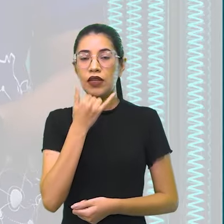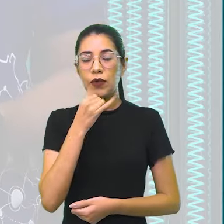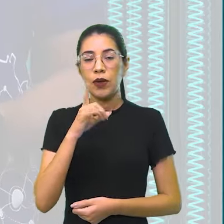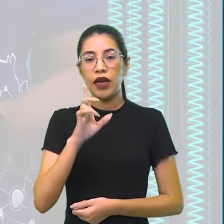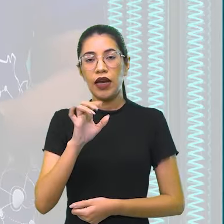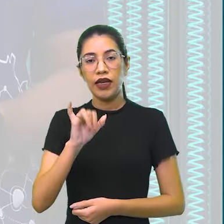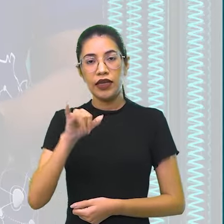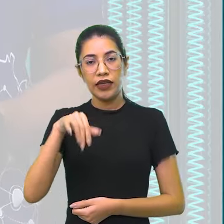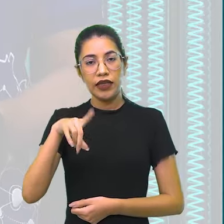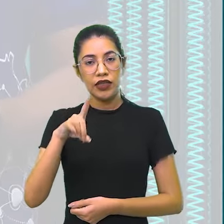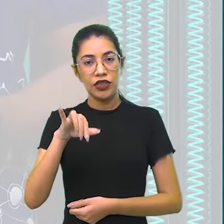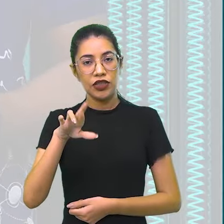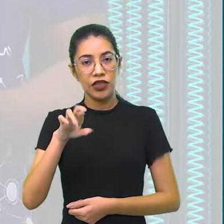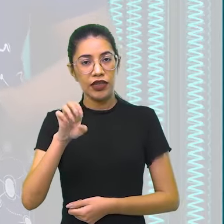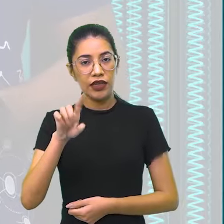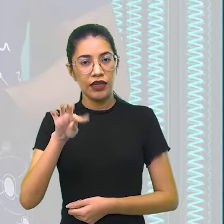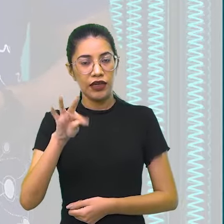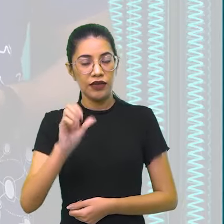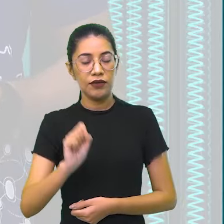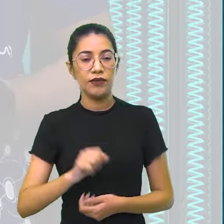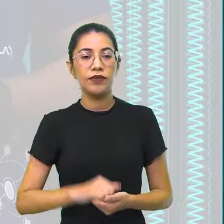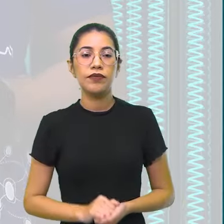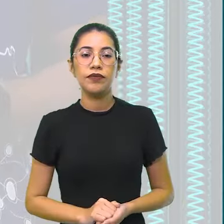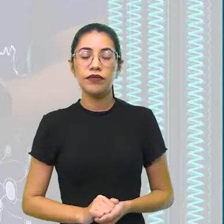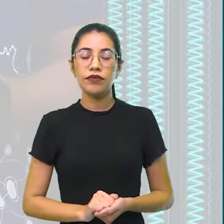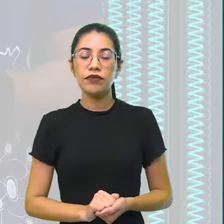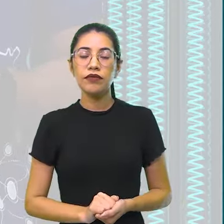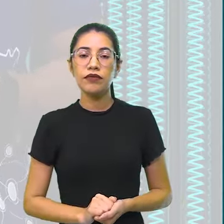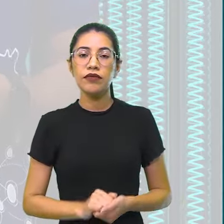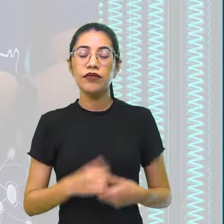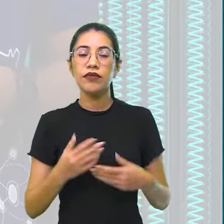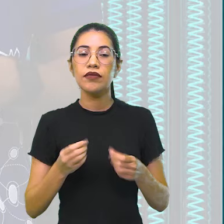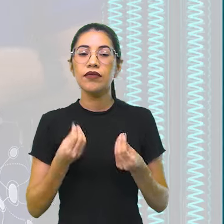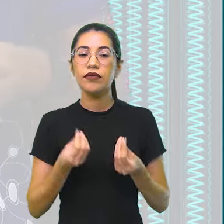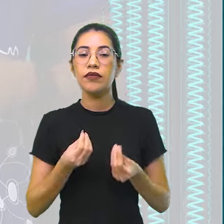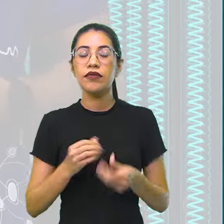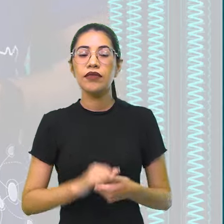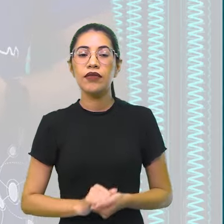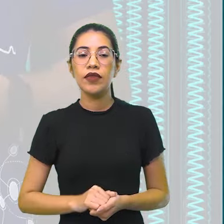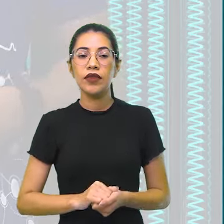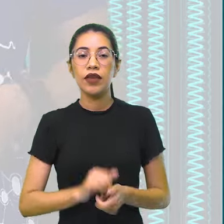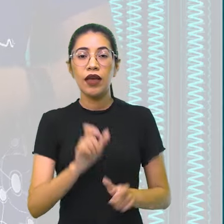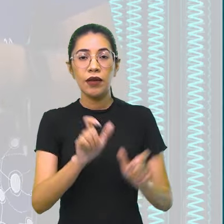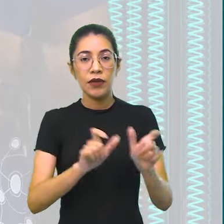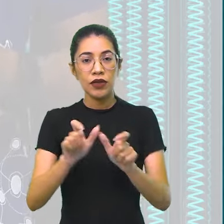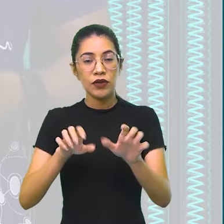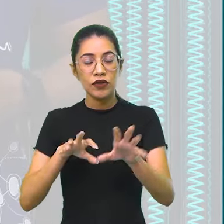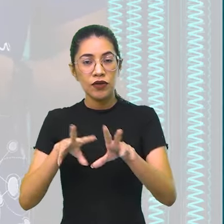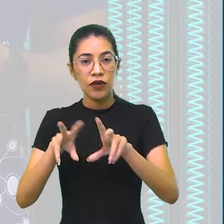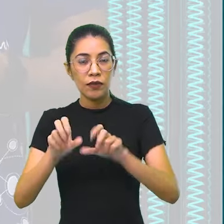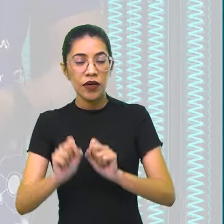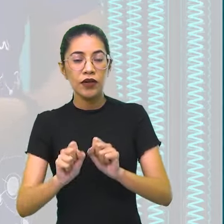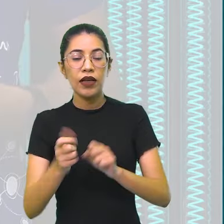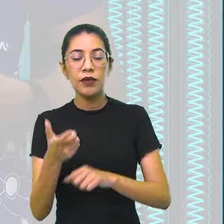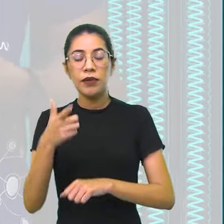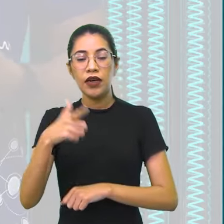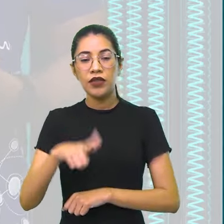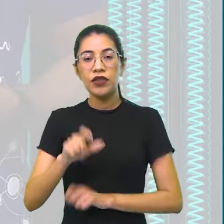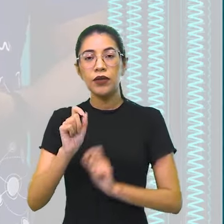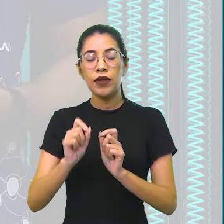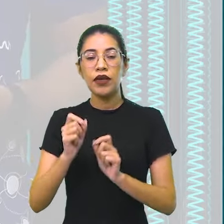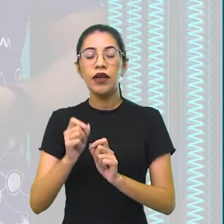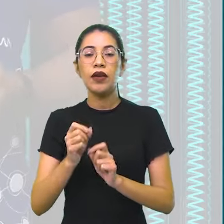nós estamos vendo agora. Então, quando eu digo assim, os formandos repetiam que iriam cumprir